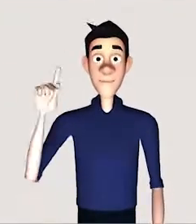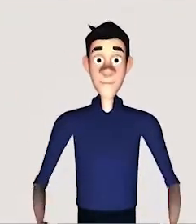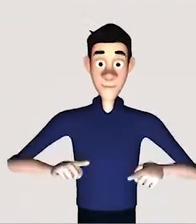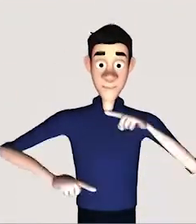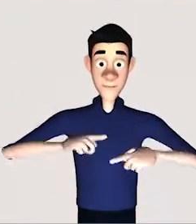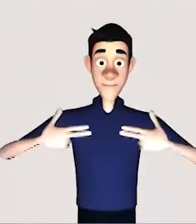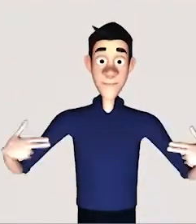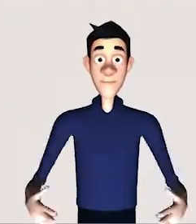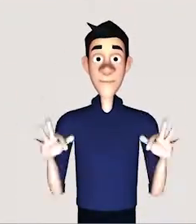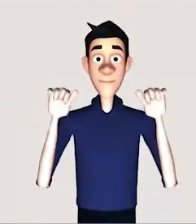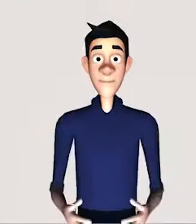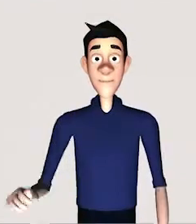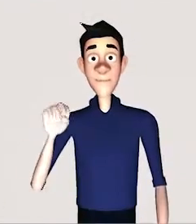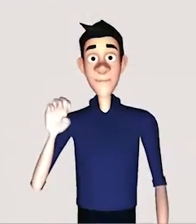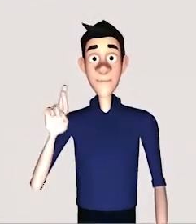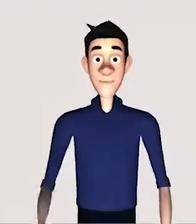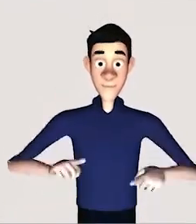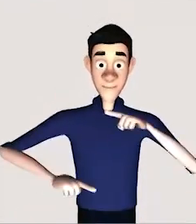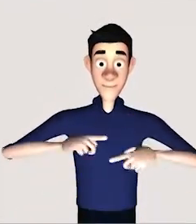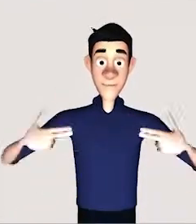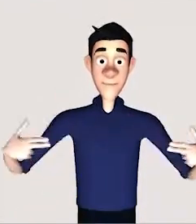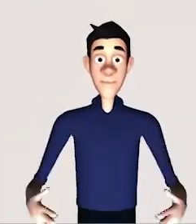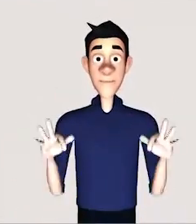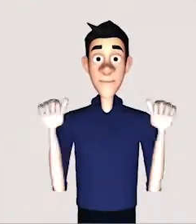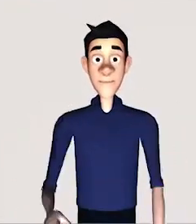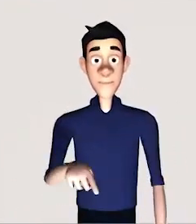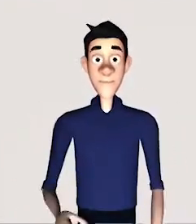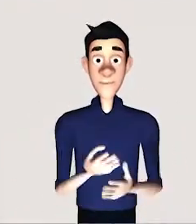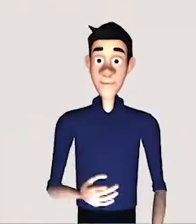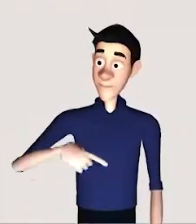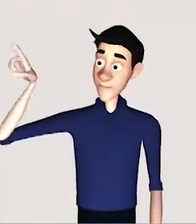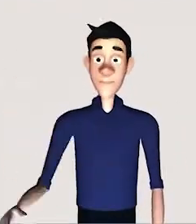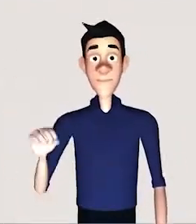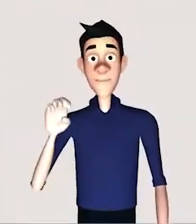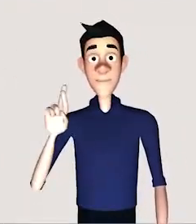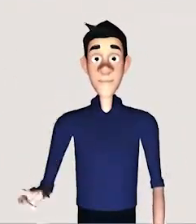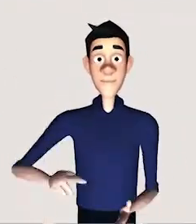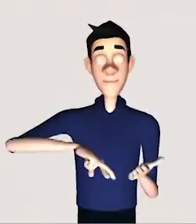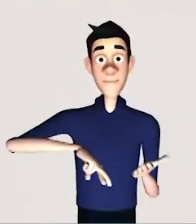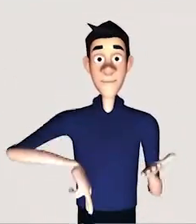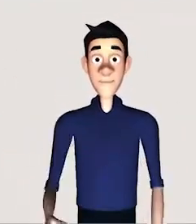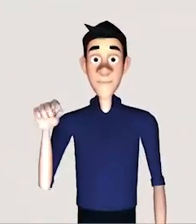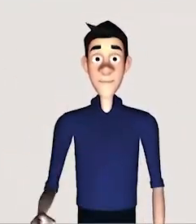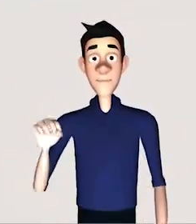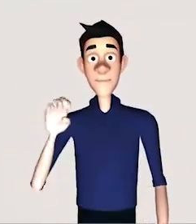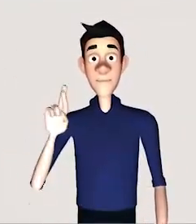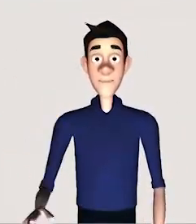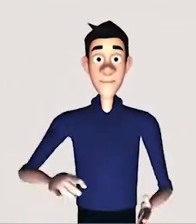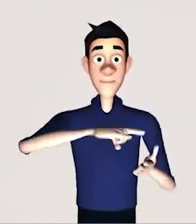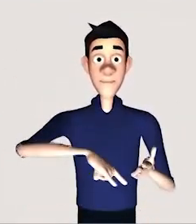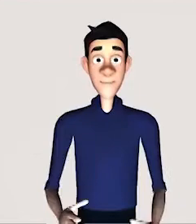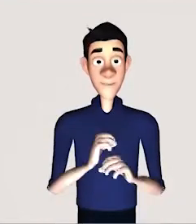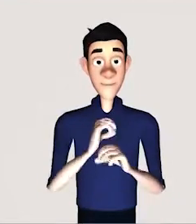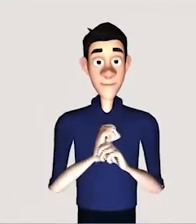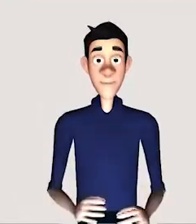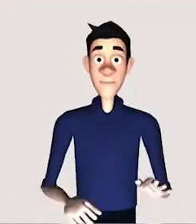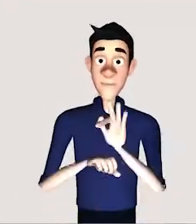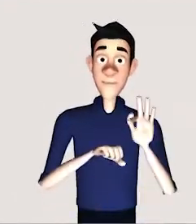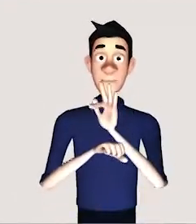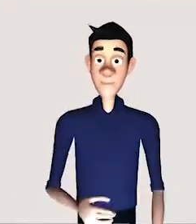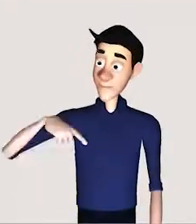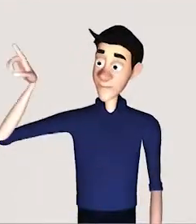algo informal? Eu vou publicar um fanzine no site do museu. Ou vou até mandar imprimir e distribuir